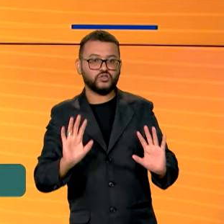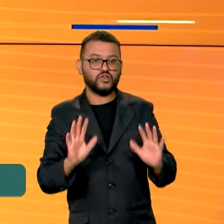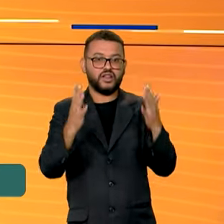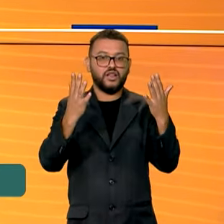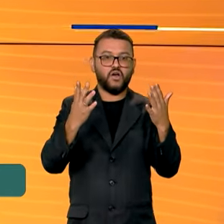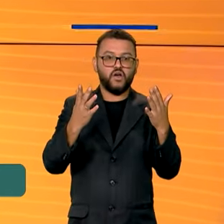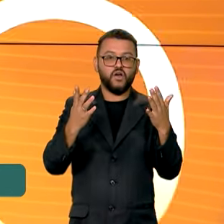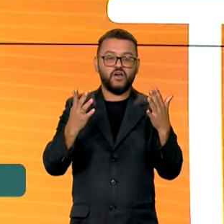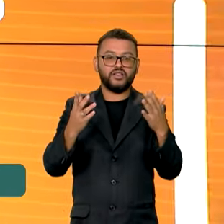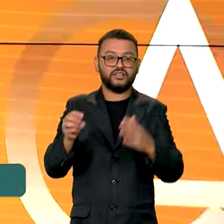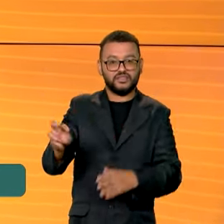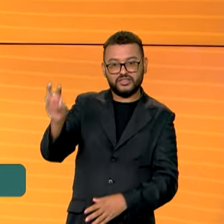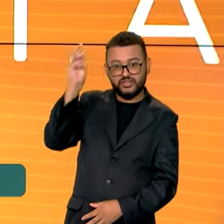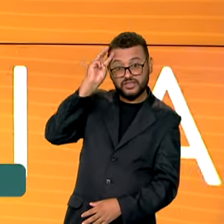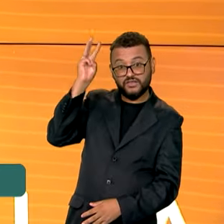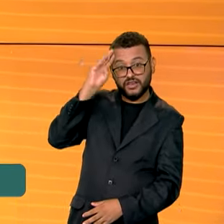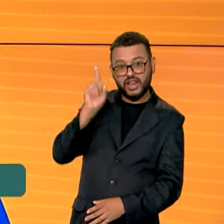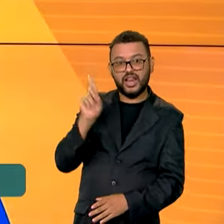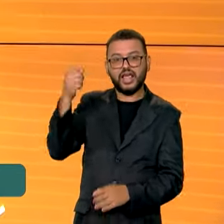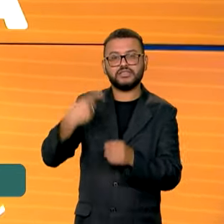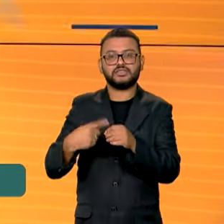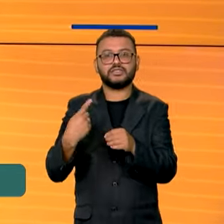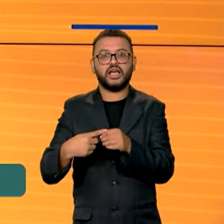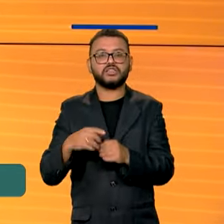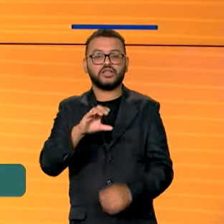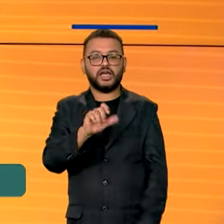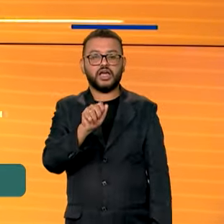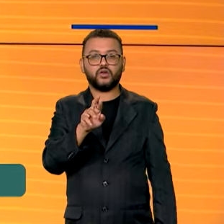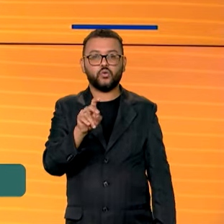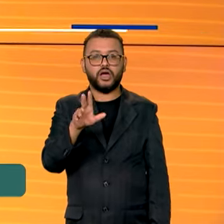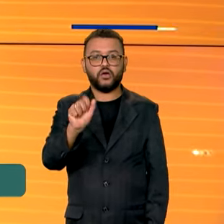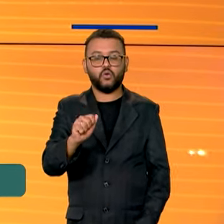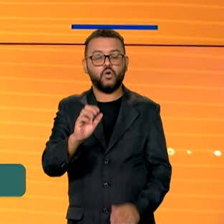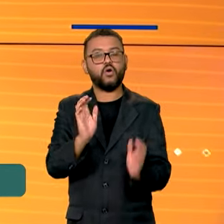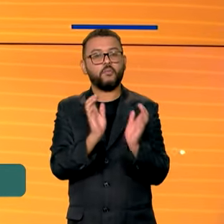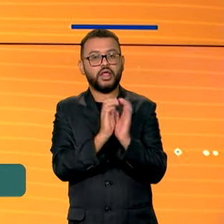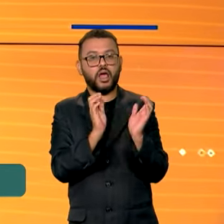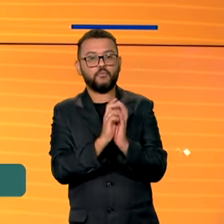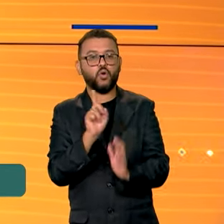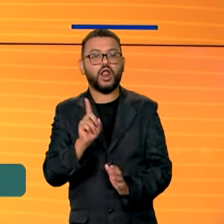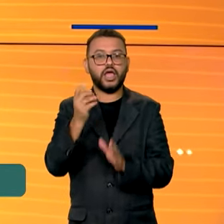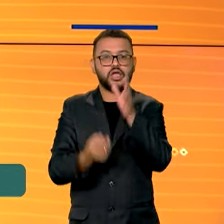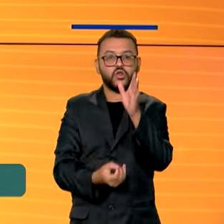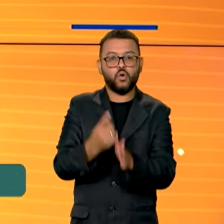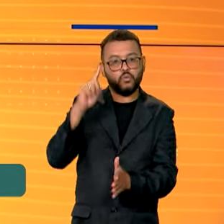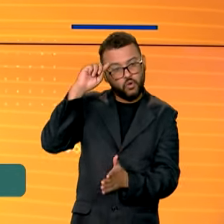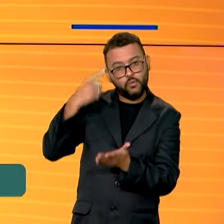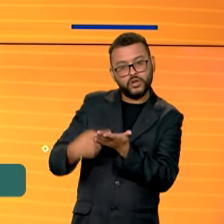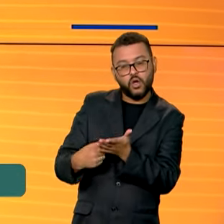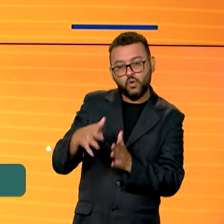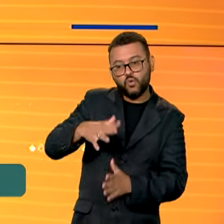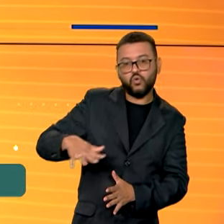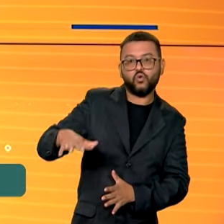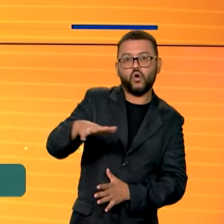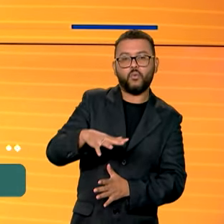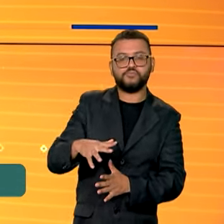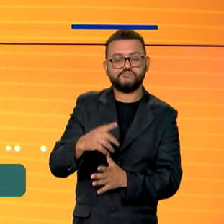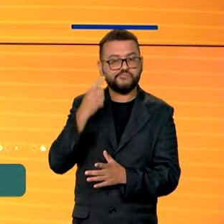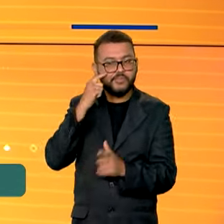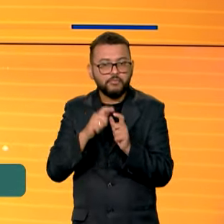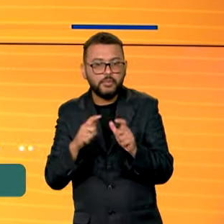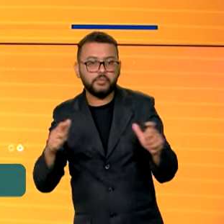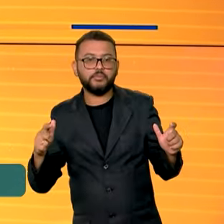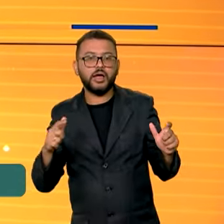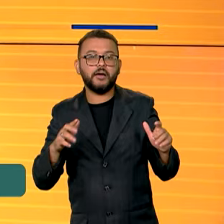foi realizada na última terça-feira em Caruaru, Pernambuco. A expansão do pacto para esse público surgiu a partir de